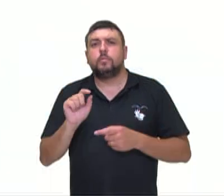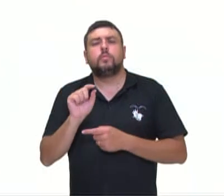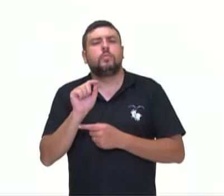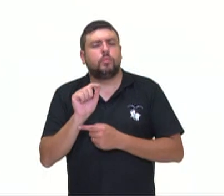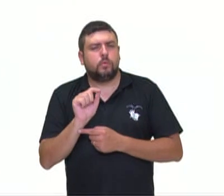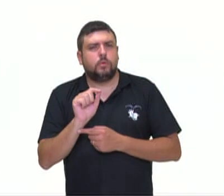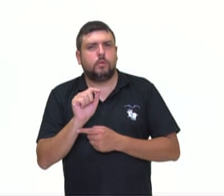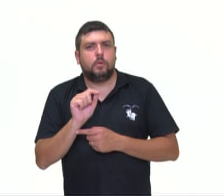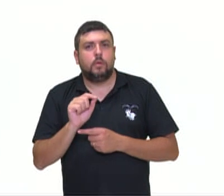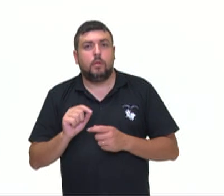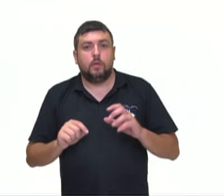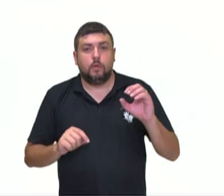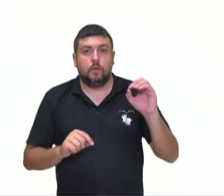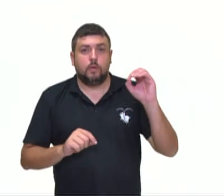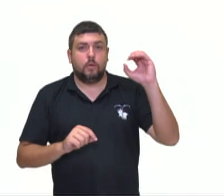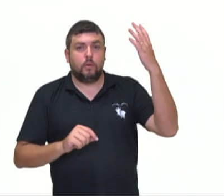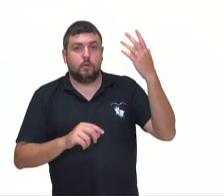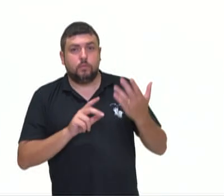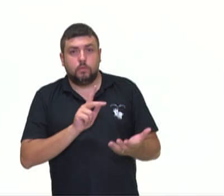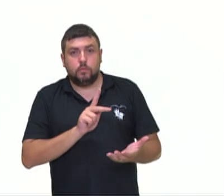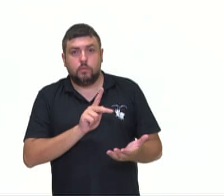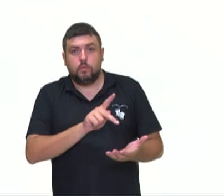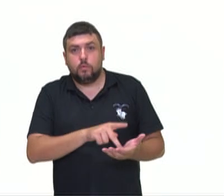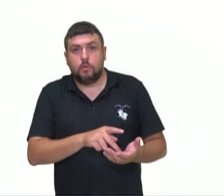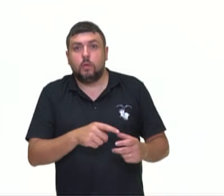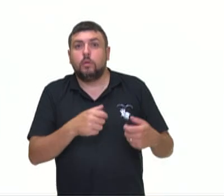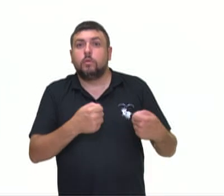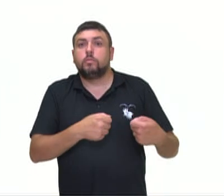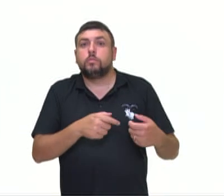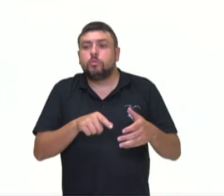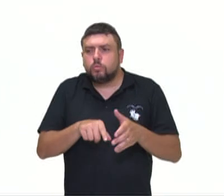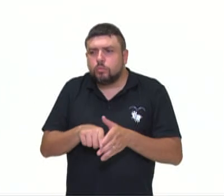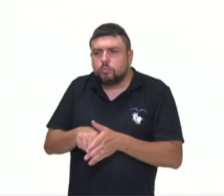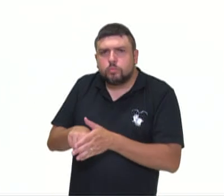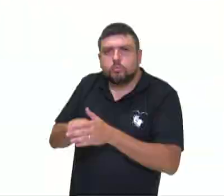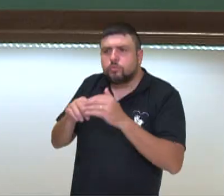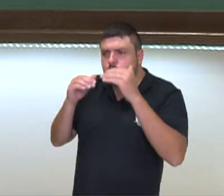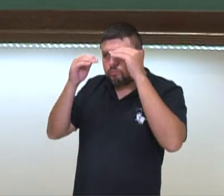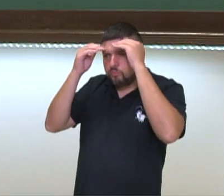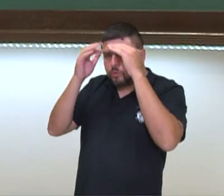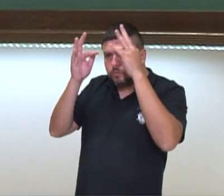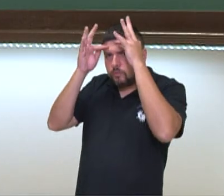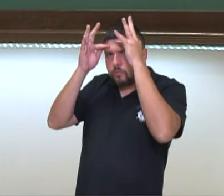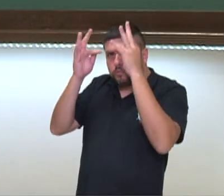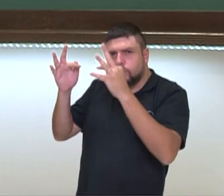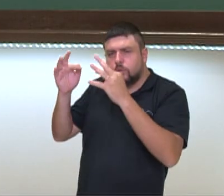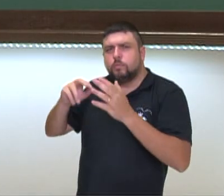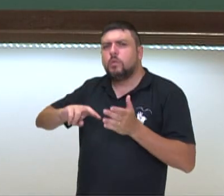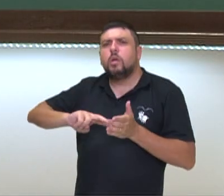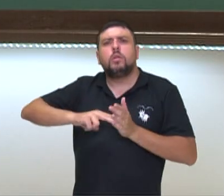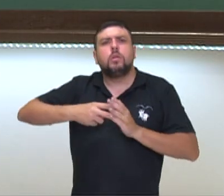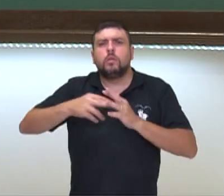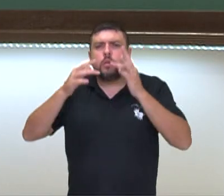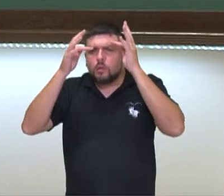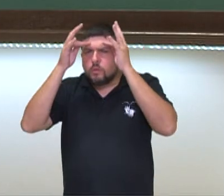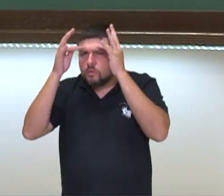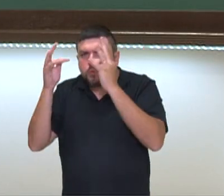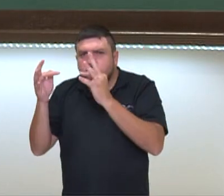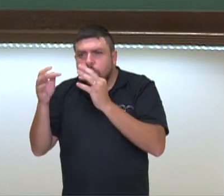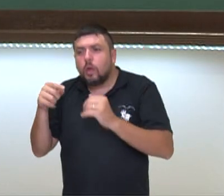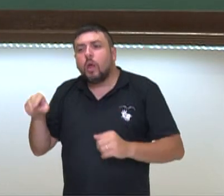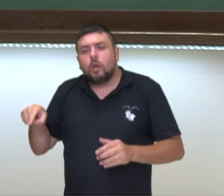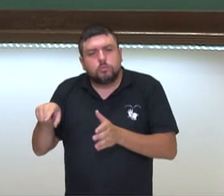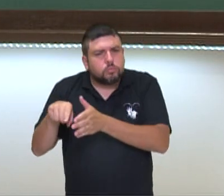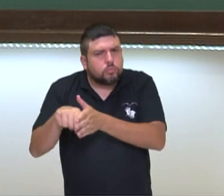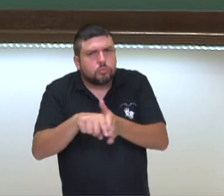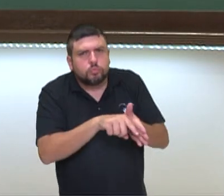os fatos, eles têm que ser fontes fidedignas. Fidedignas significa o quê? Que é comprovado, né?